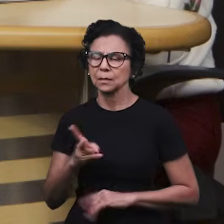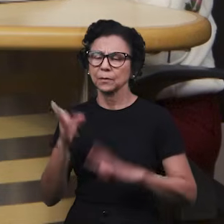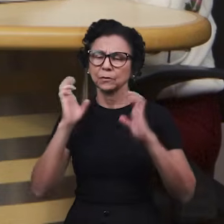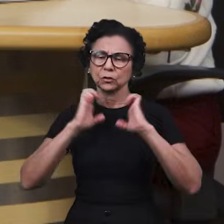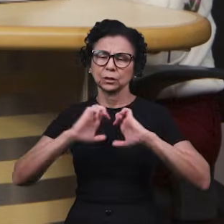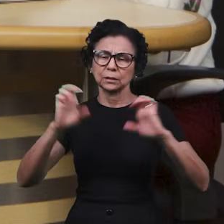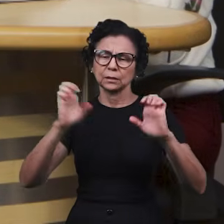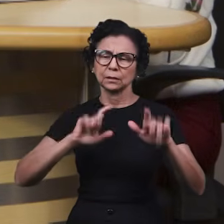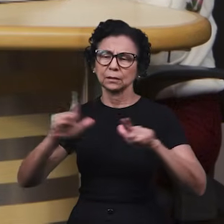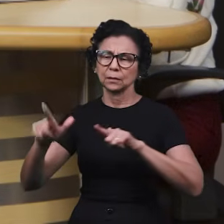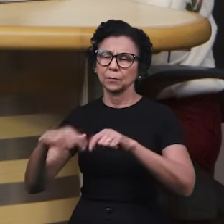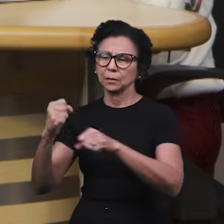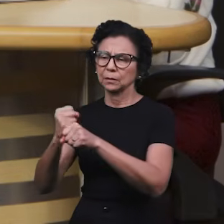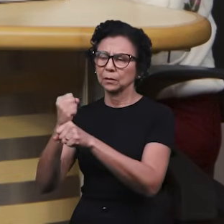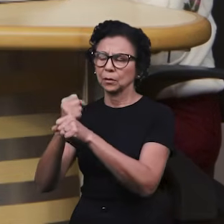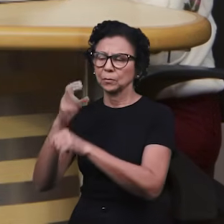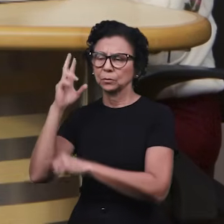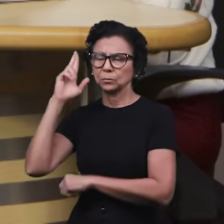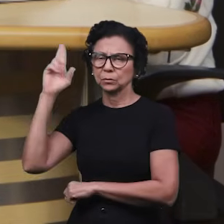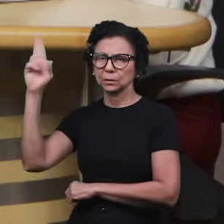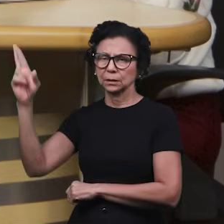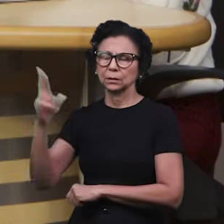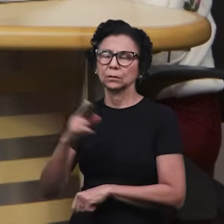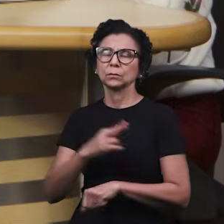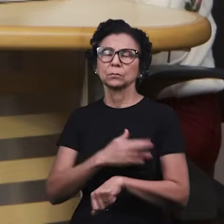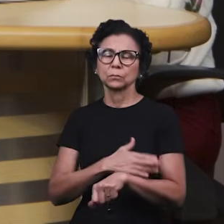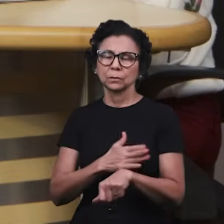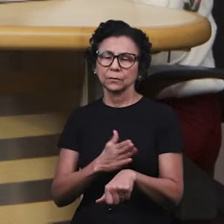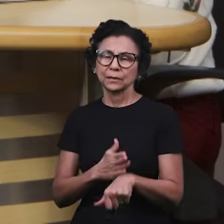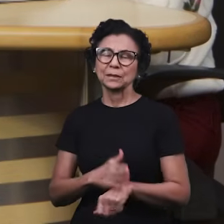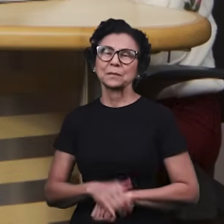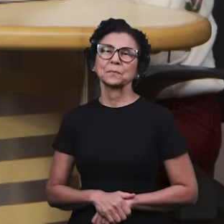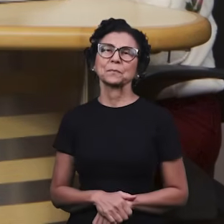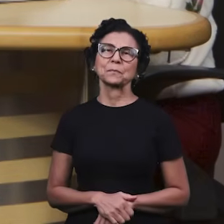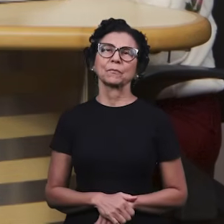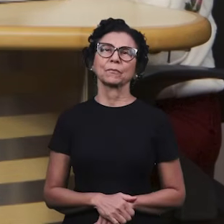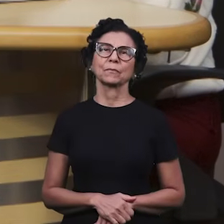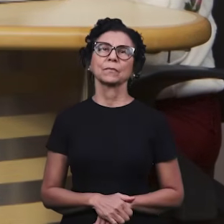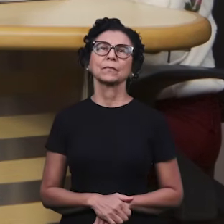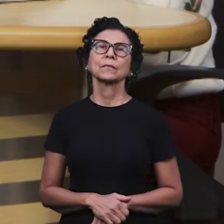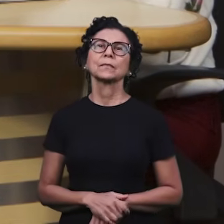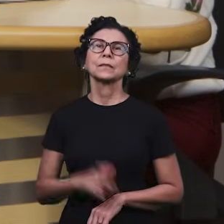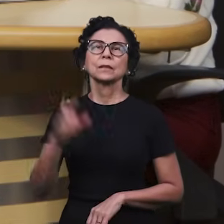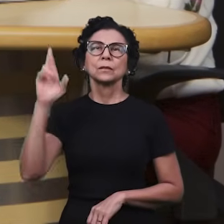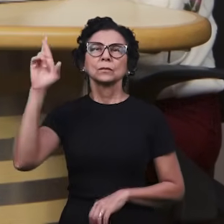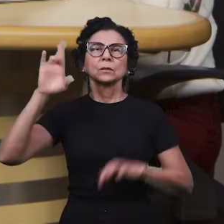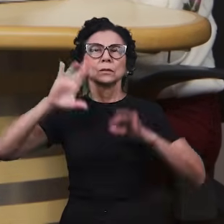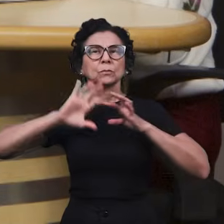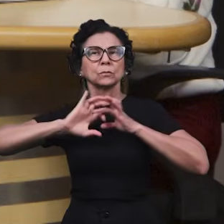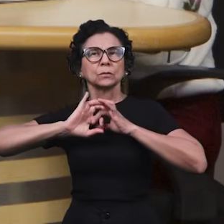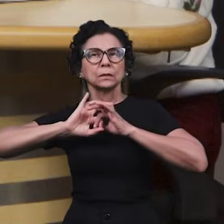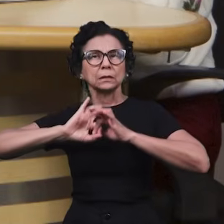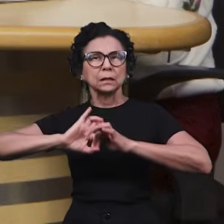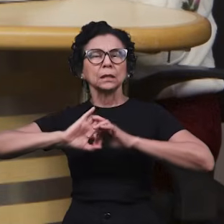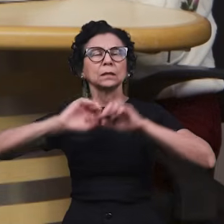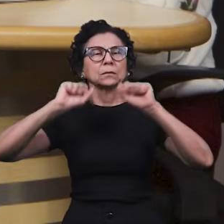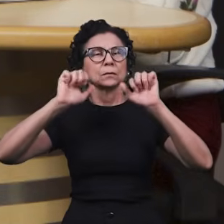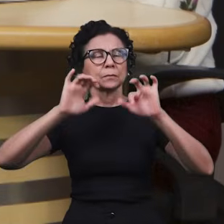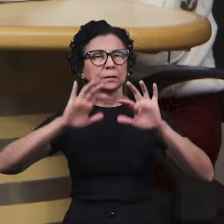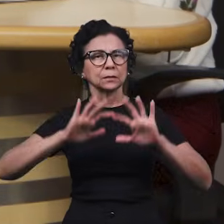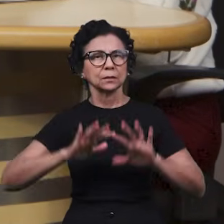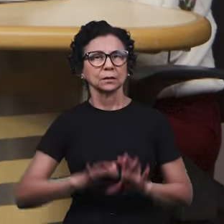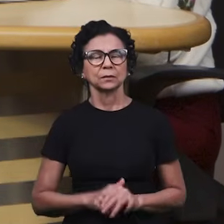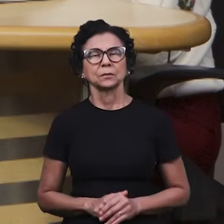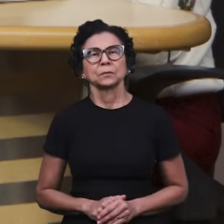na evangelização, caminhando para a igreja, caminhando para a escola em todo o tempo. O Senhor tem sido conosco, une a nossa casa com a